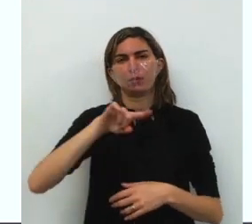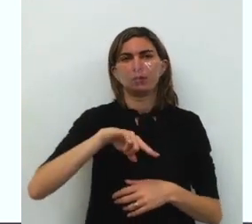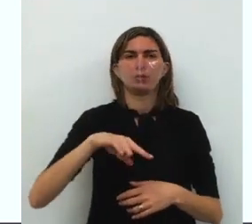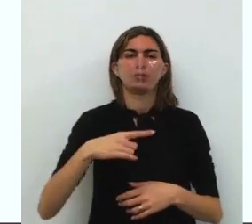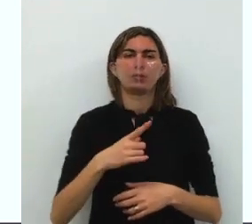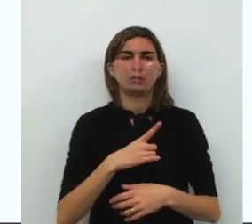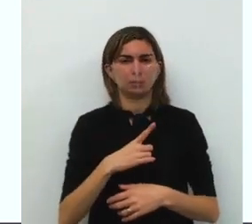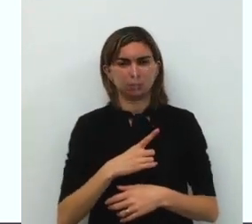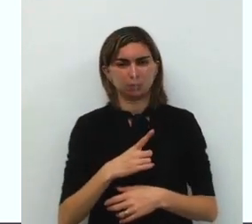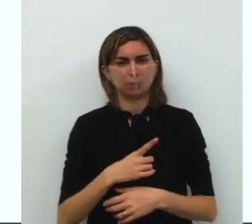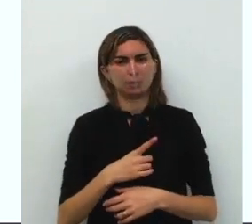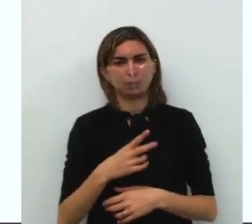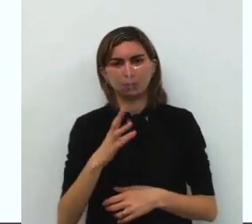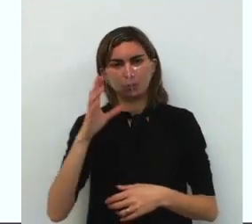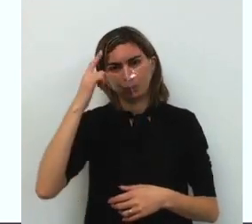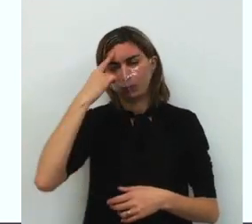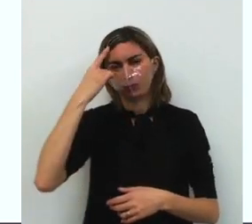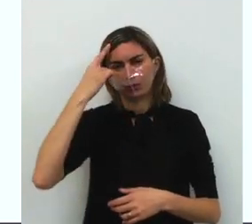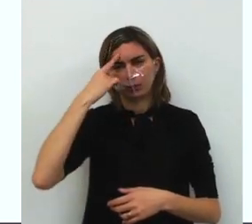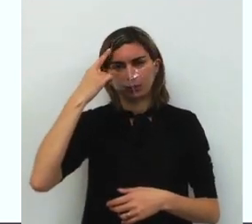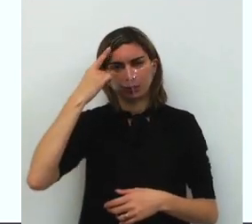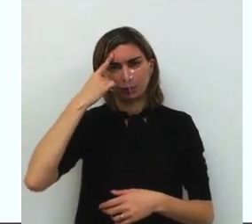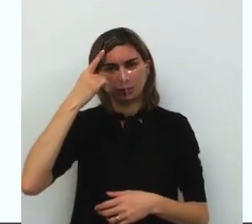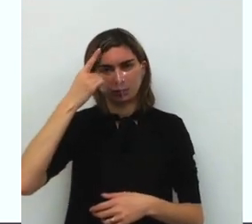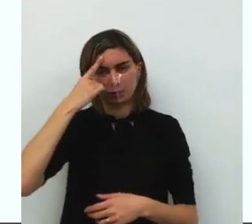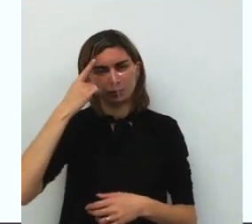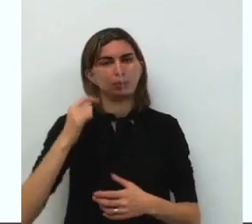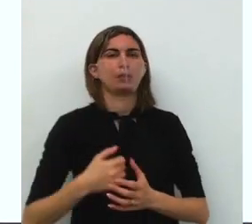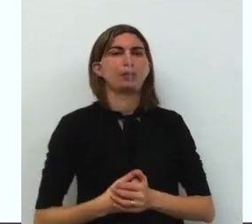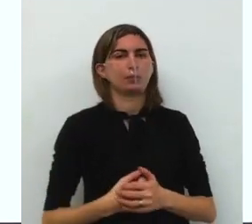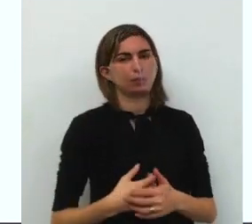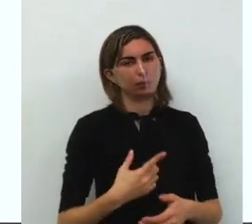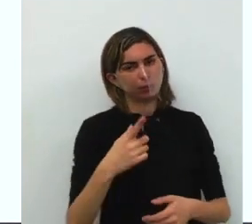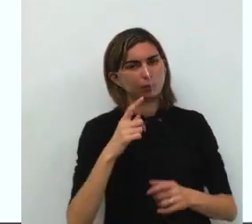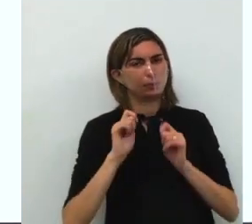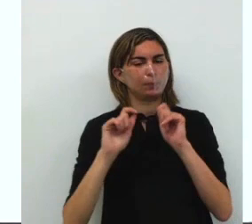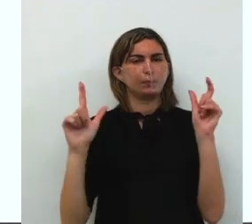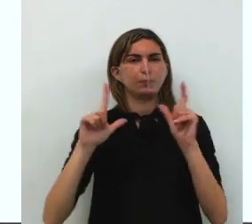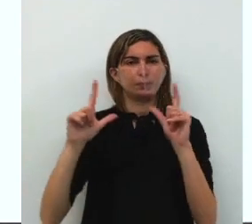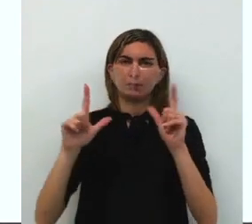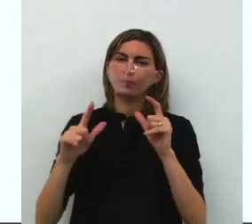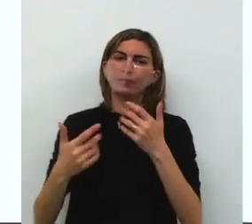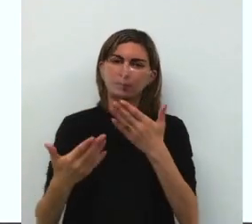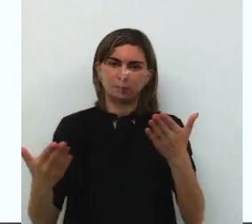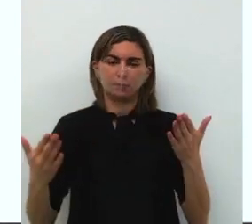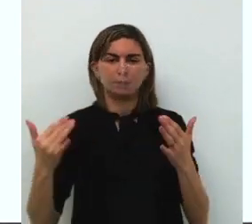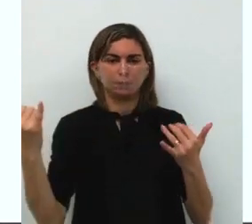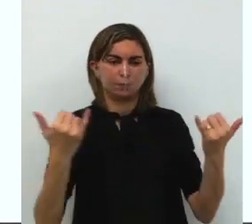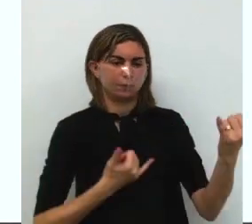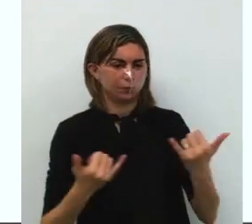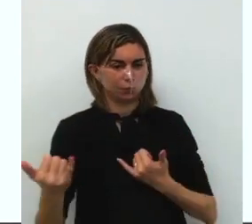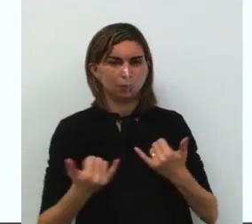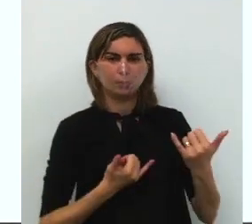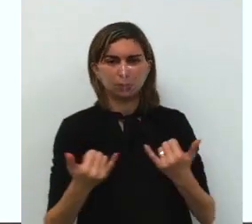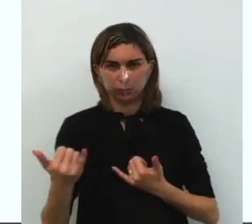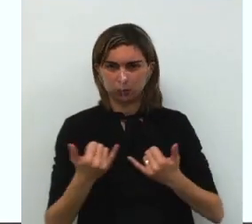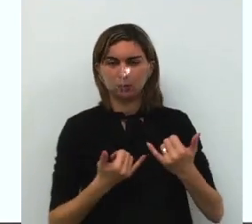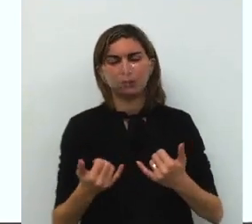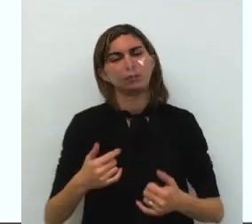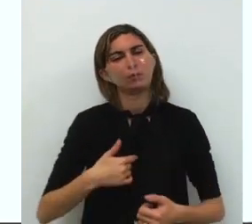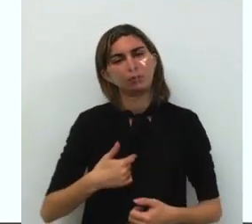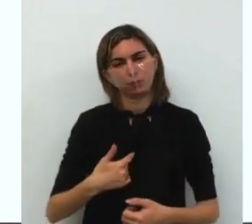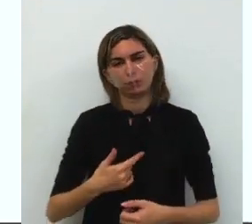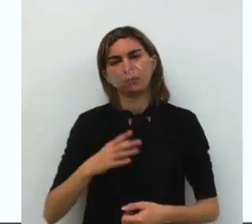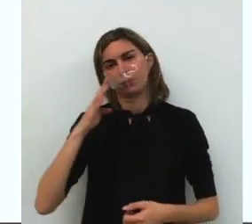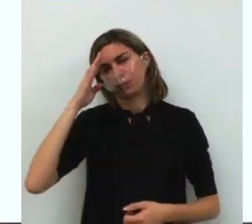gente tem essa consciência da gente se ligar na informação que é dirigida a